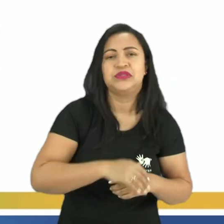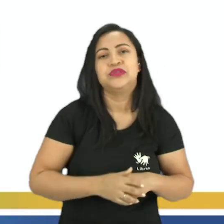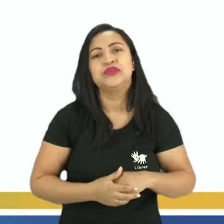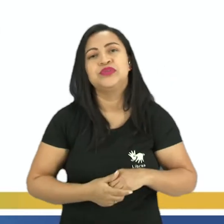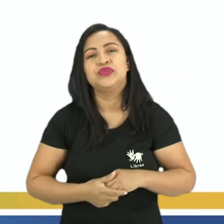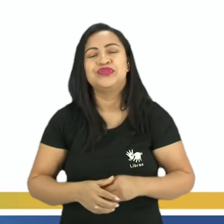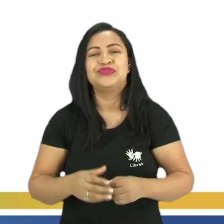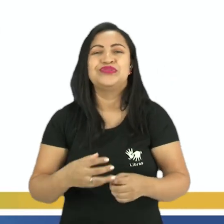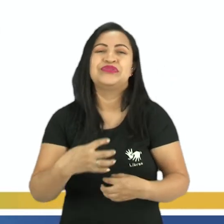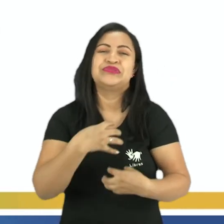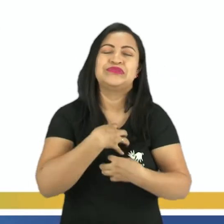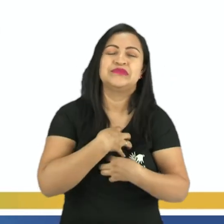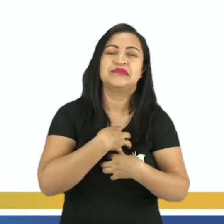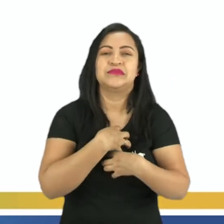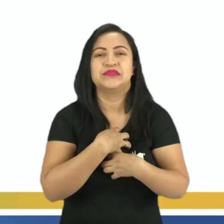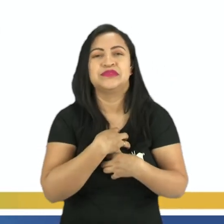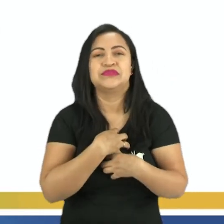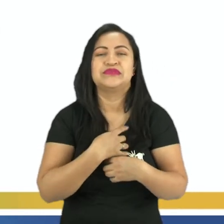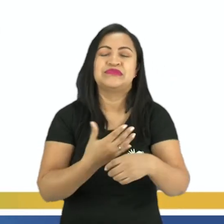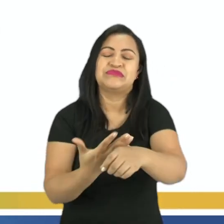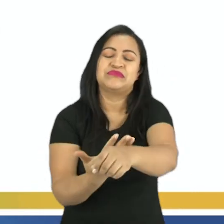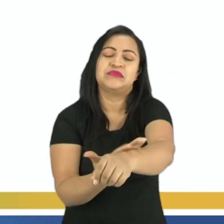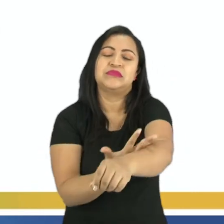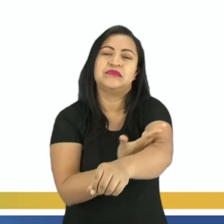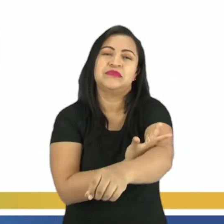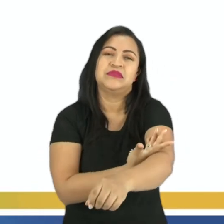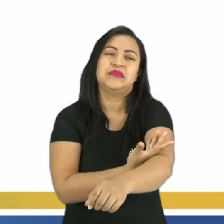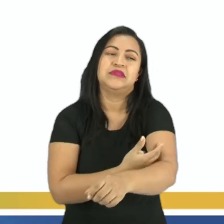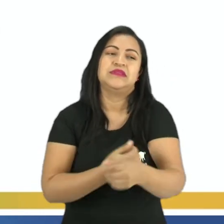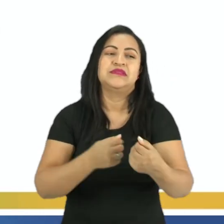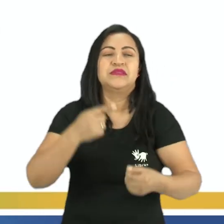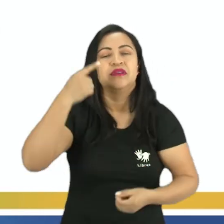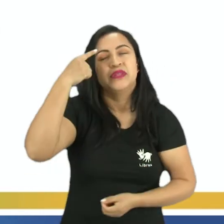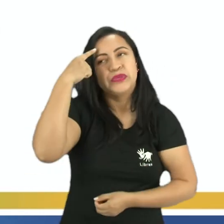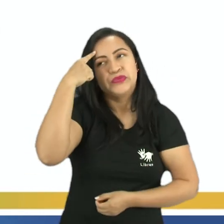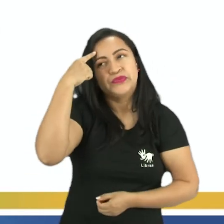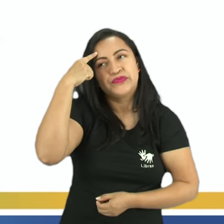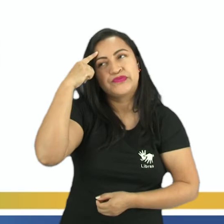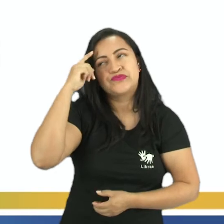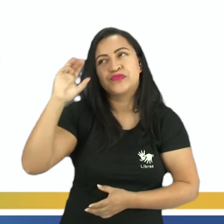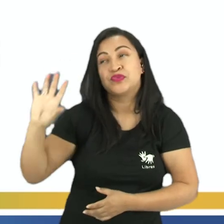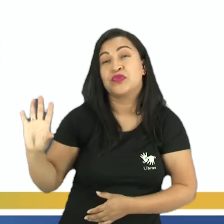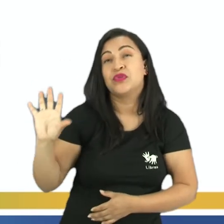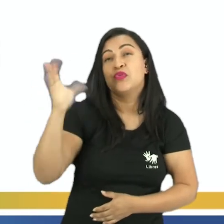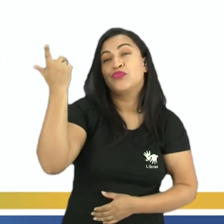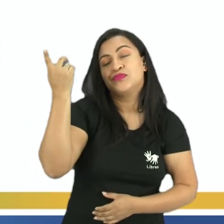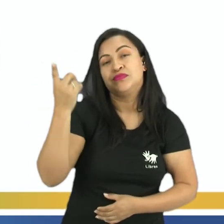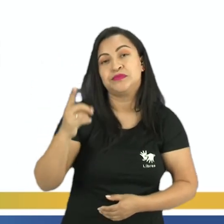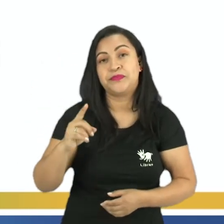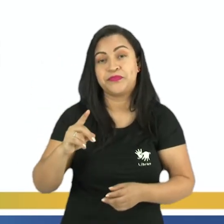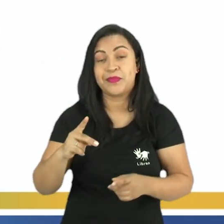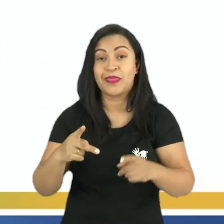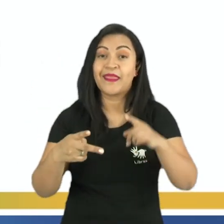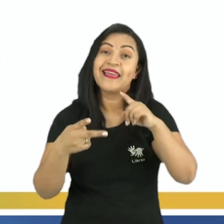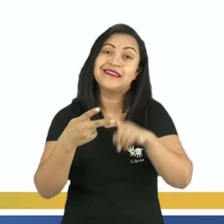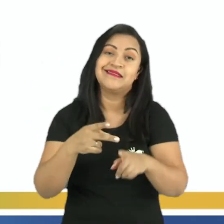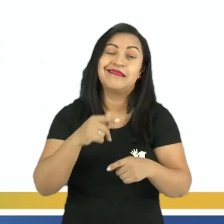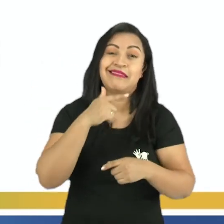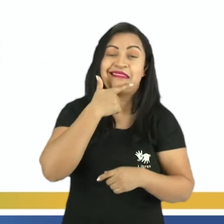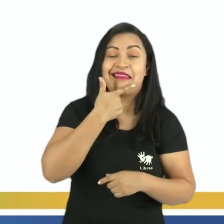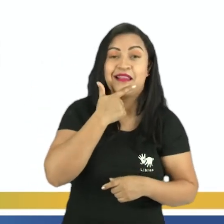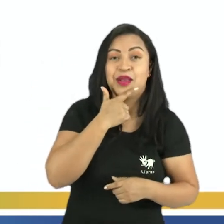de sentimento, que fazem também reflexões acerca do cotidiano. E já na comédia